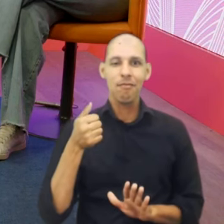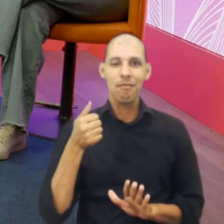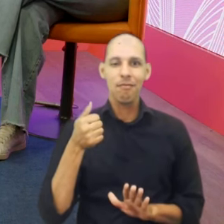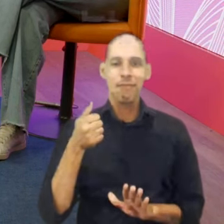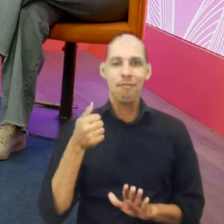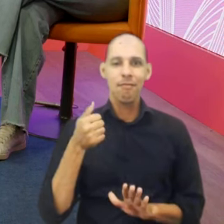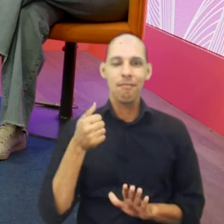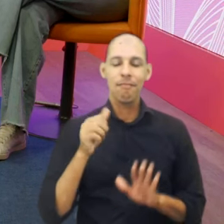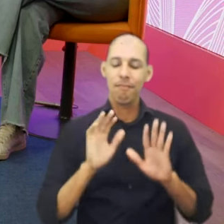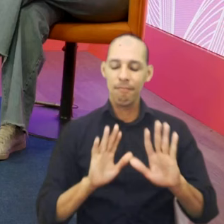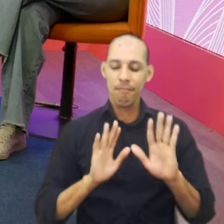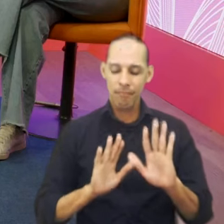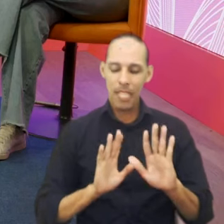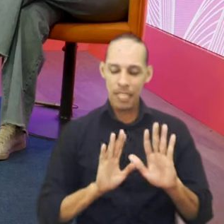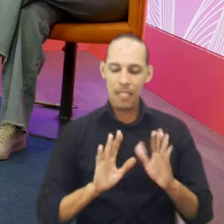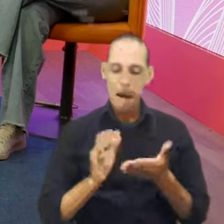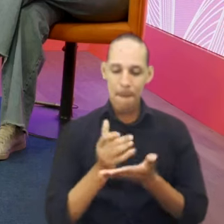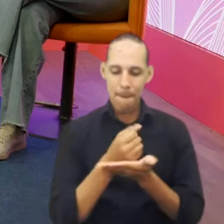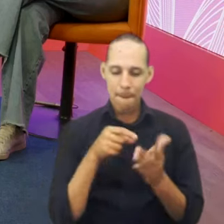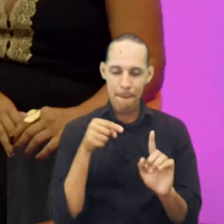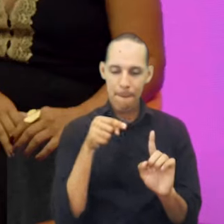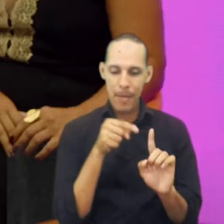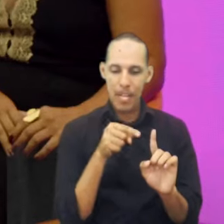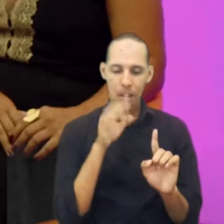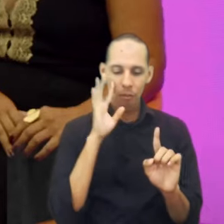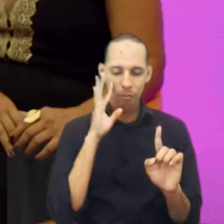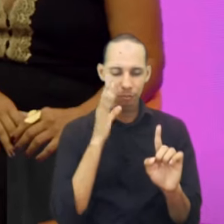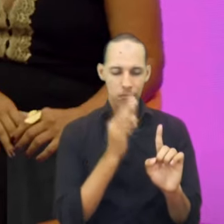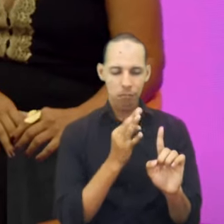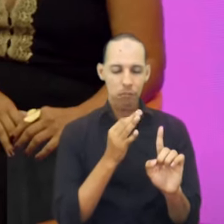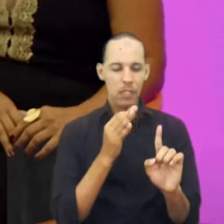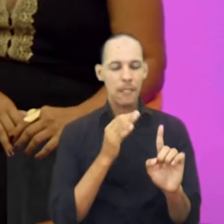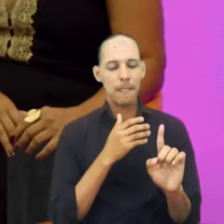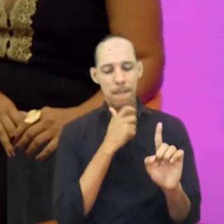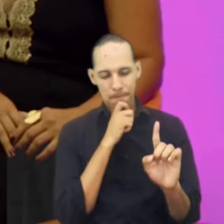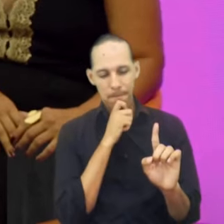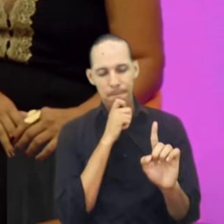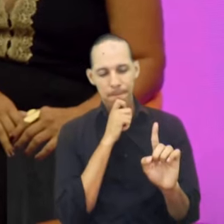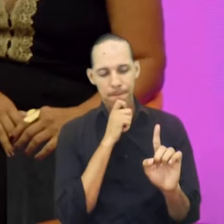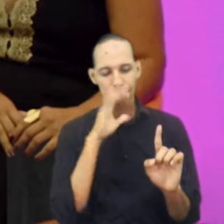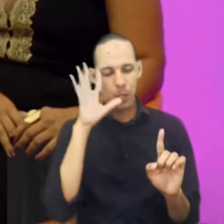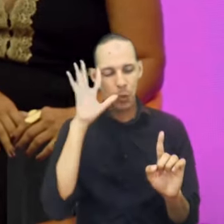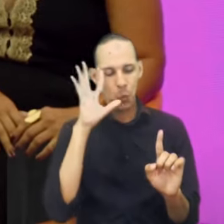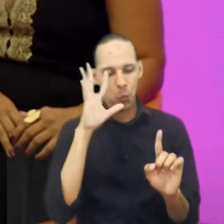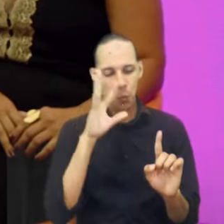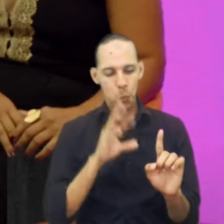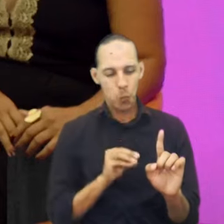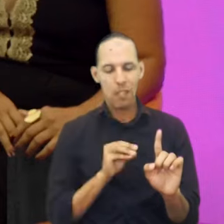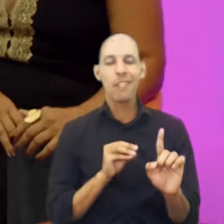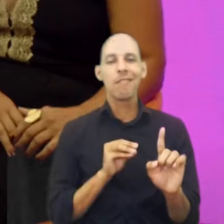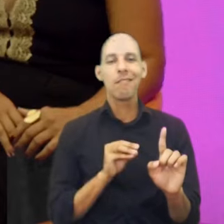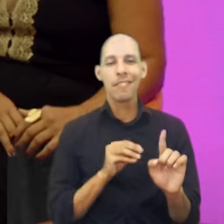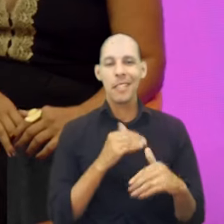esse salto e falar, peraí, vamos pegar isso aqui e vamos olhar com carinho e vamos entender o que está acontecendo, ajuda a